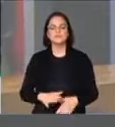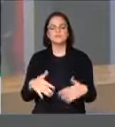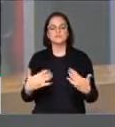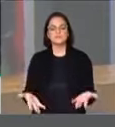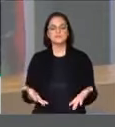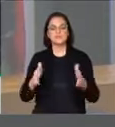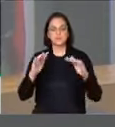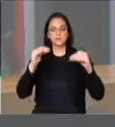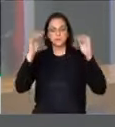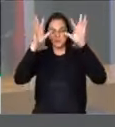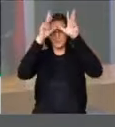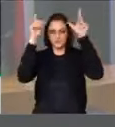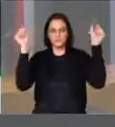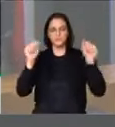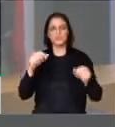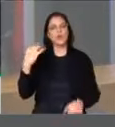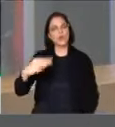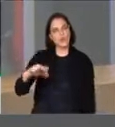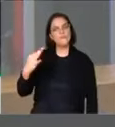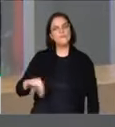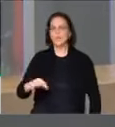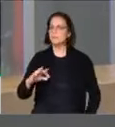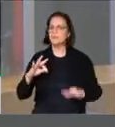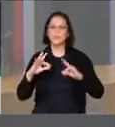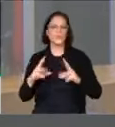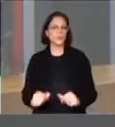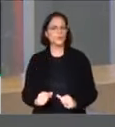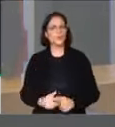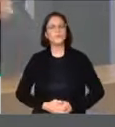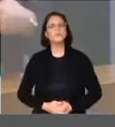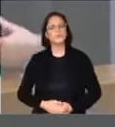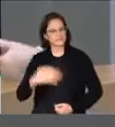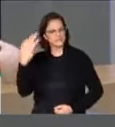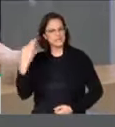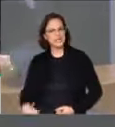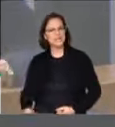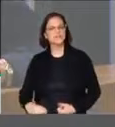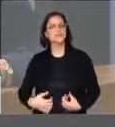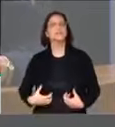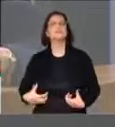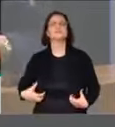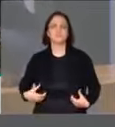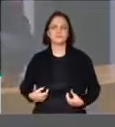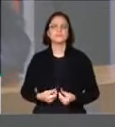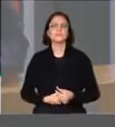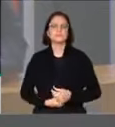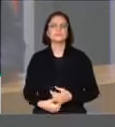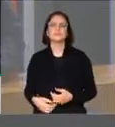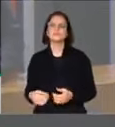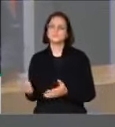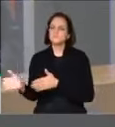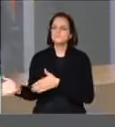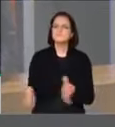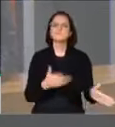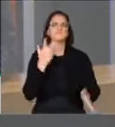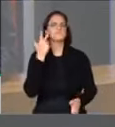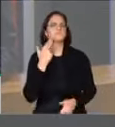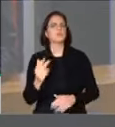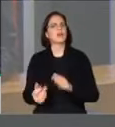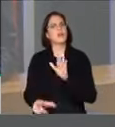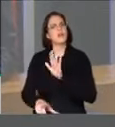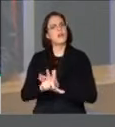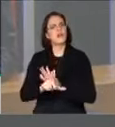ratifica tudo o que nós discutimos aqui. Tudo absolutamente correto. Começamos com uma forma da lei, fomos debatendo, fundamos